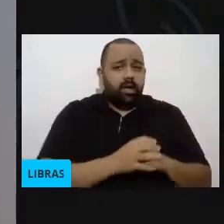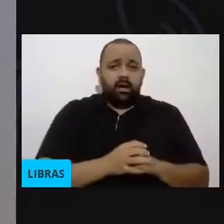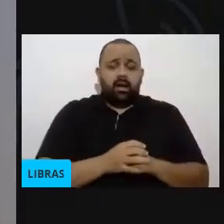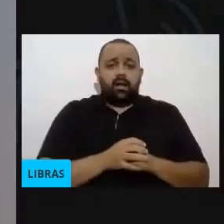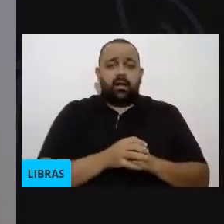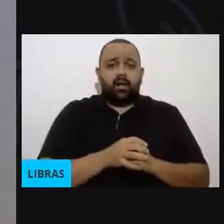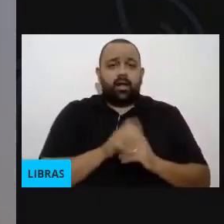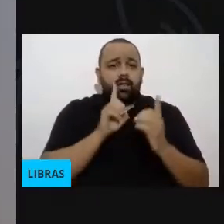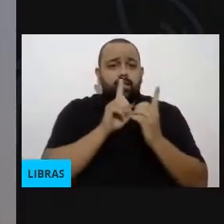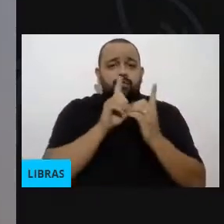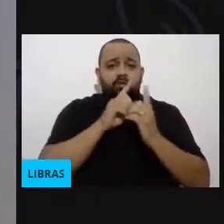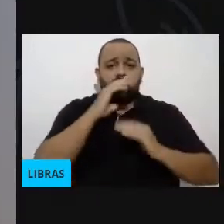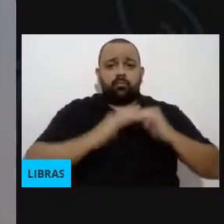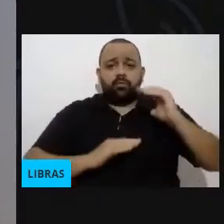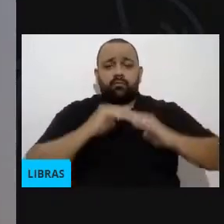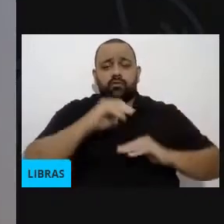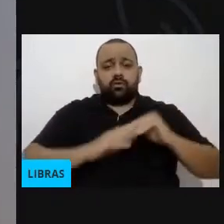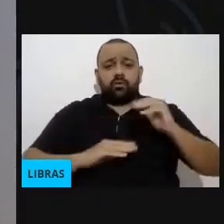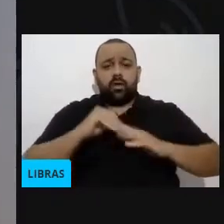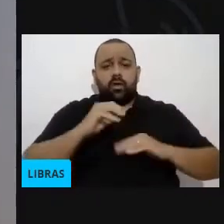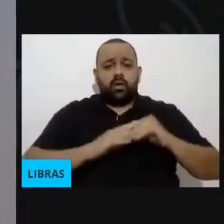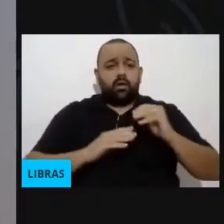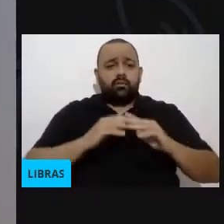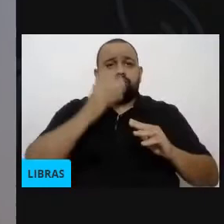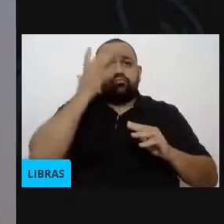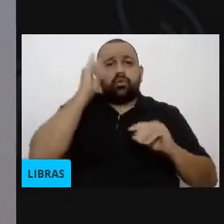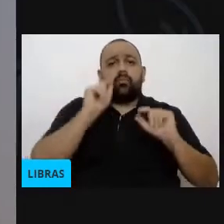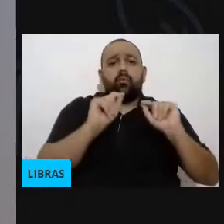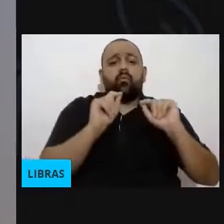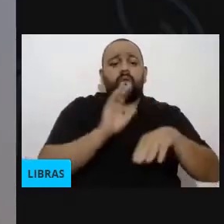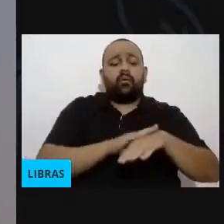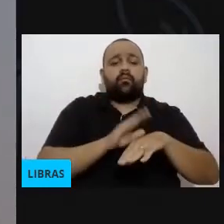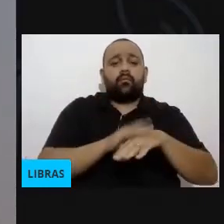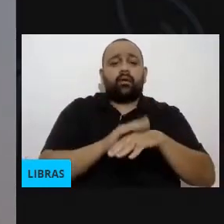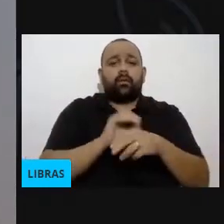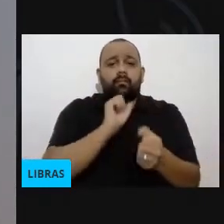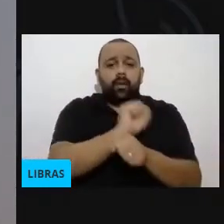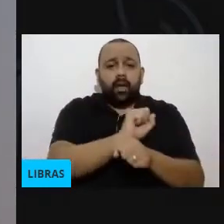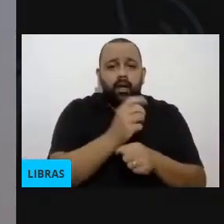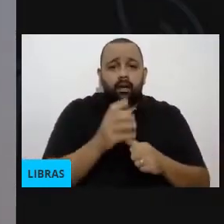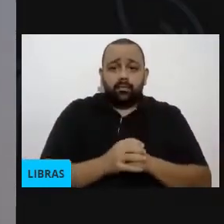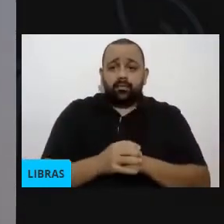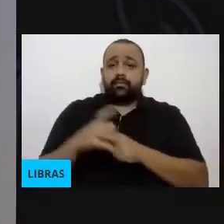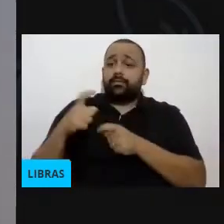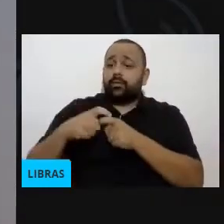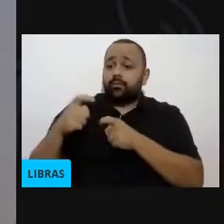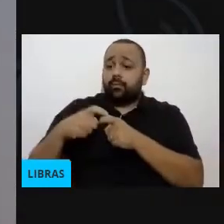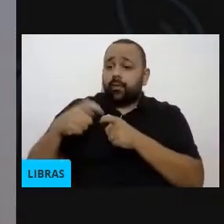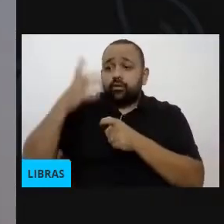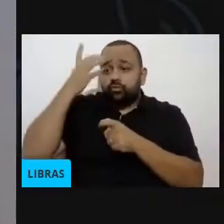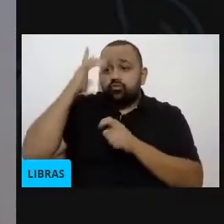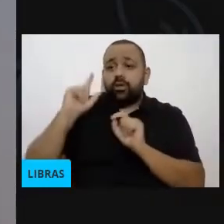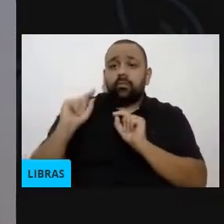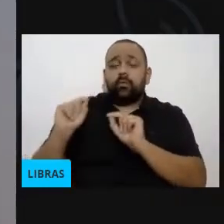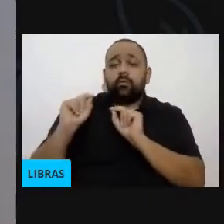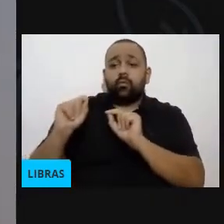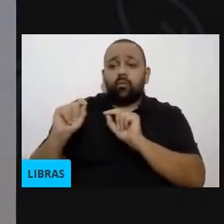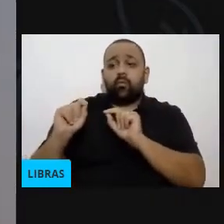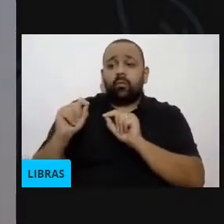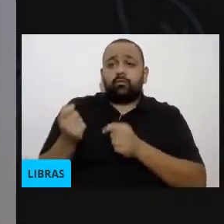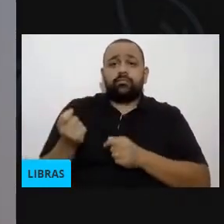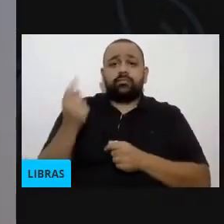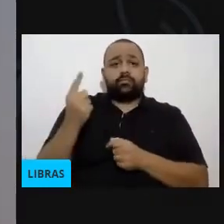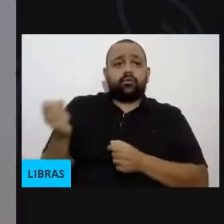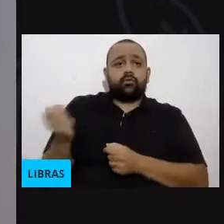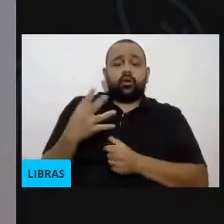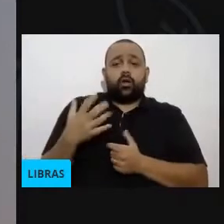dos profissionais, que também não sabiam muito bem o que fazer. Nós, médicos, também não sabíamos muito bem, era uma coisa absolutamente